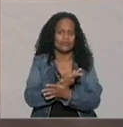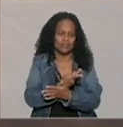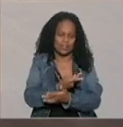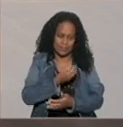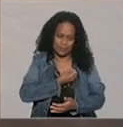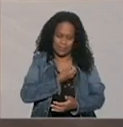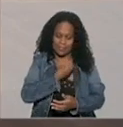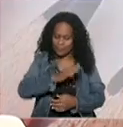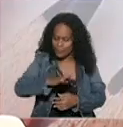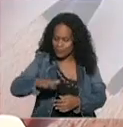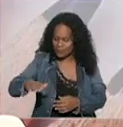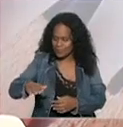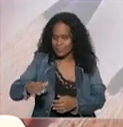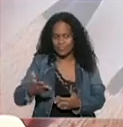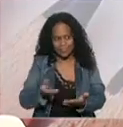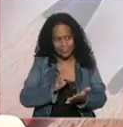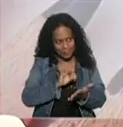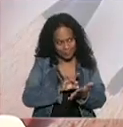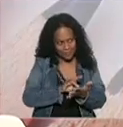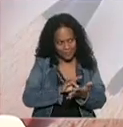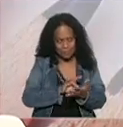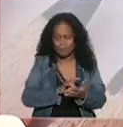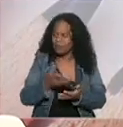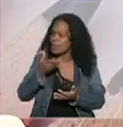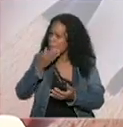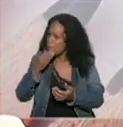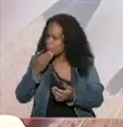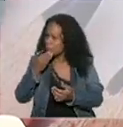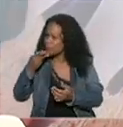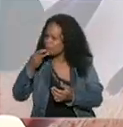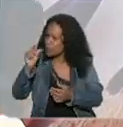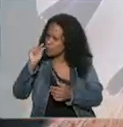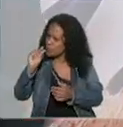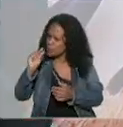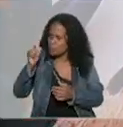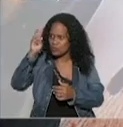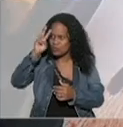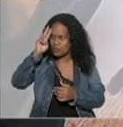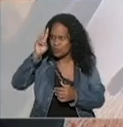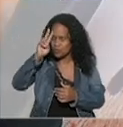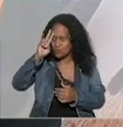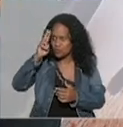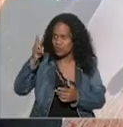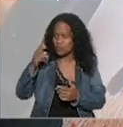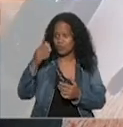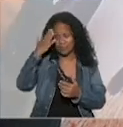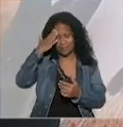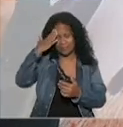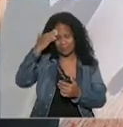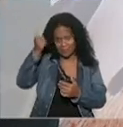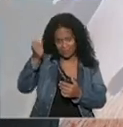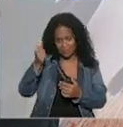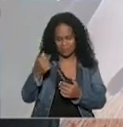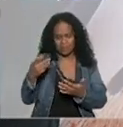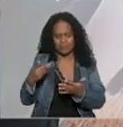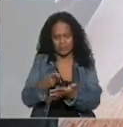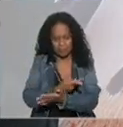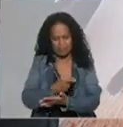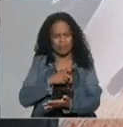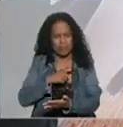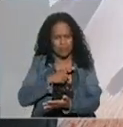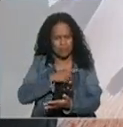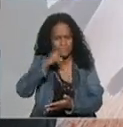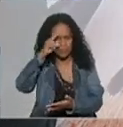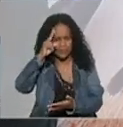pra gente, então, alguma história, alguma lenda, porque a gente sabe que existem muitas lendas e muitas histórias. A tradição